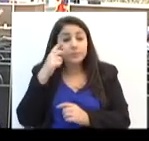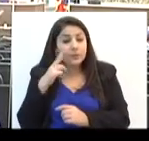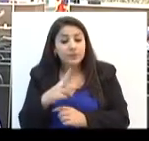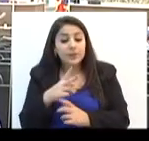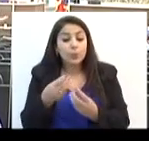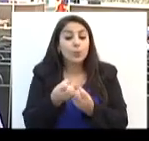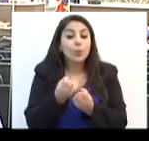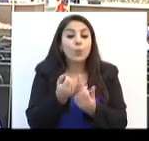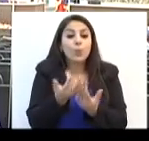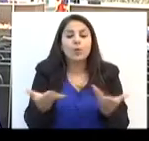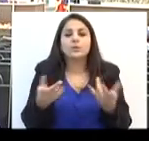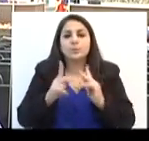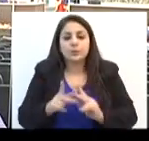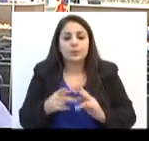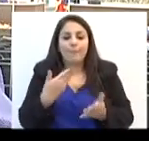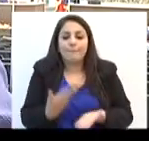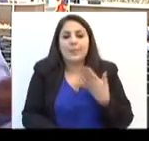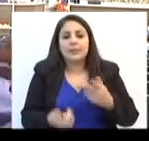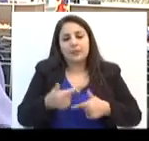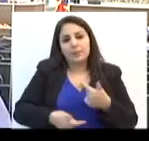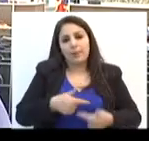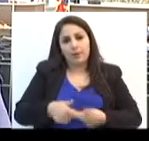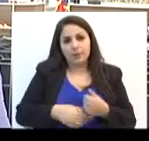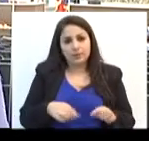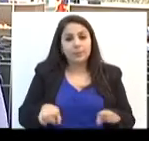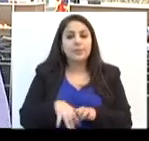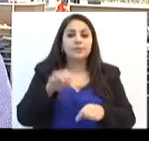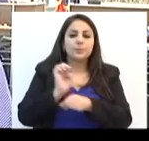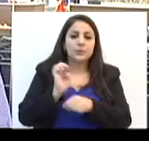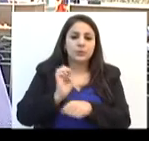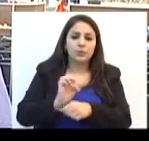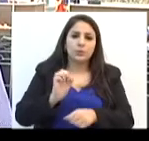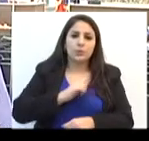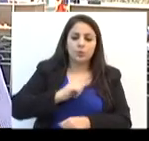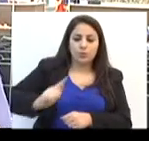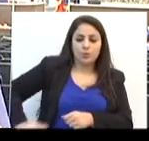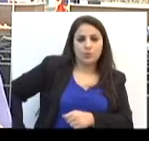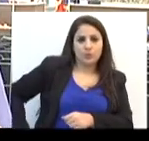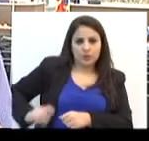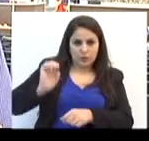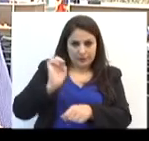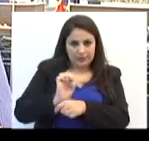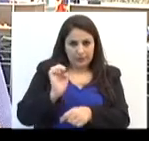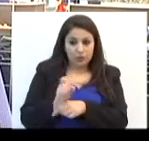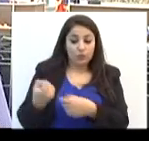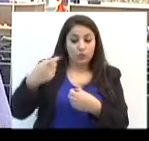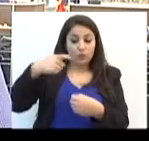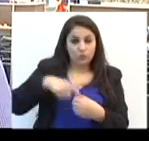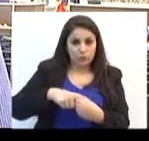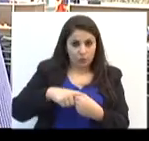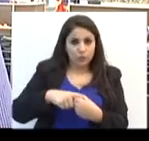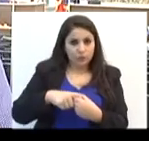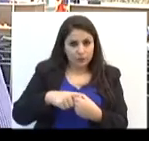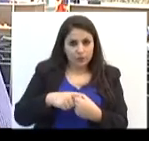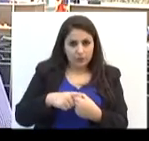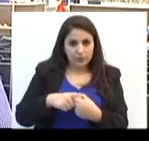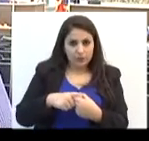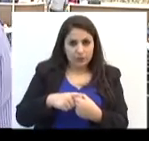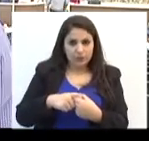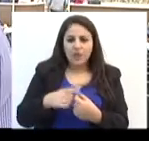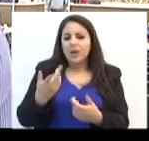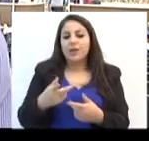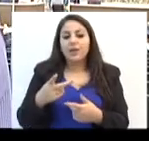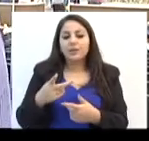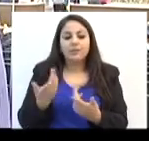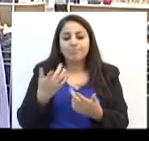corte. Então esperamos que o governo do estado volte atrás e não corte este montante total.